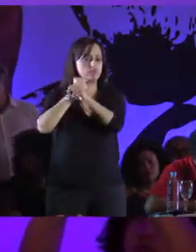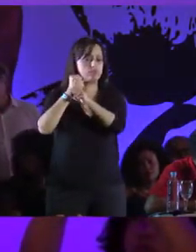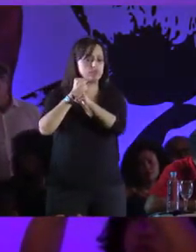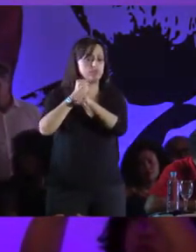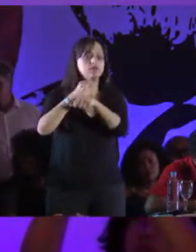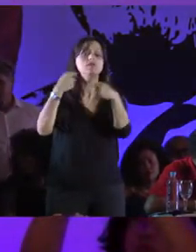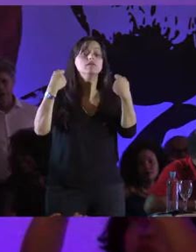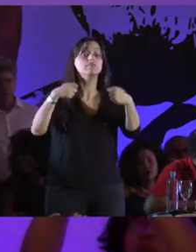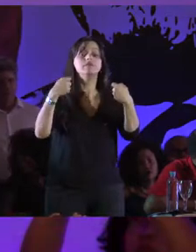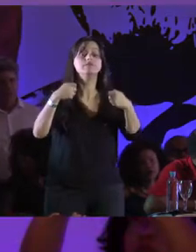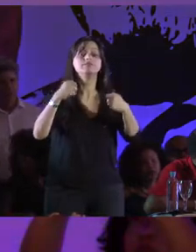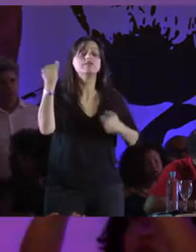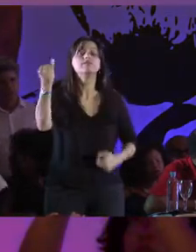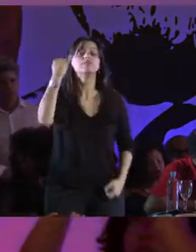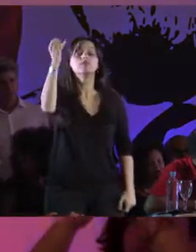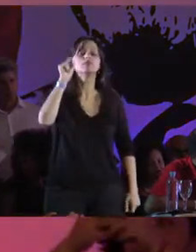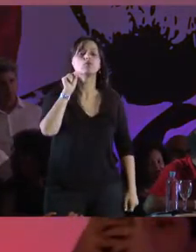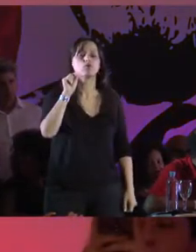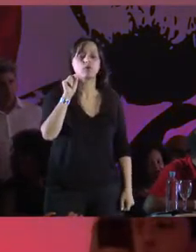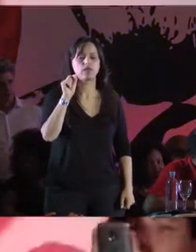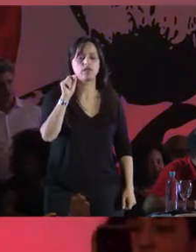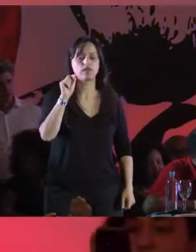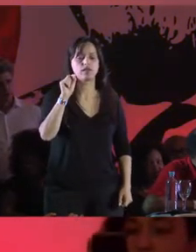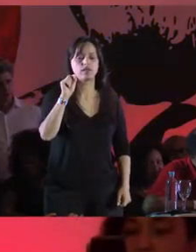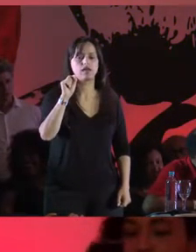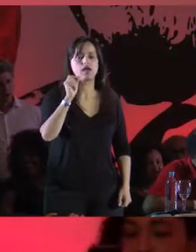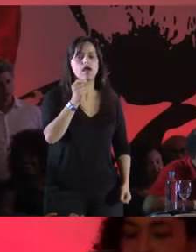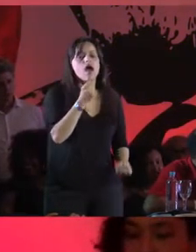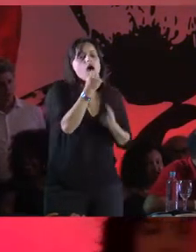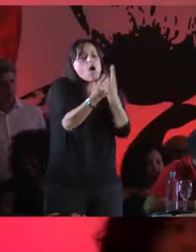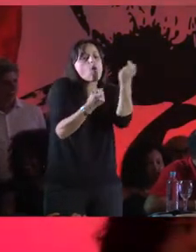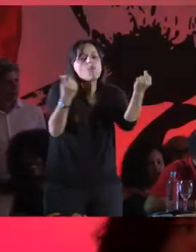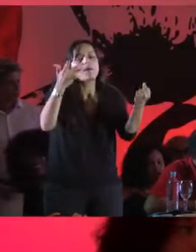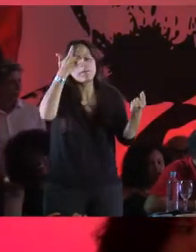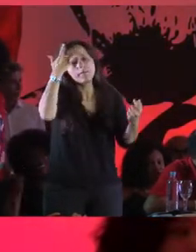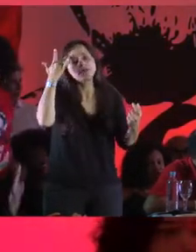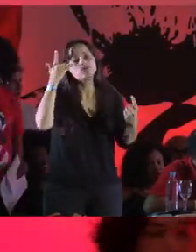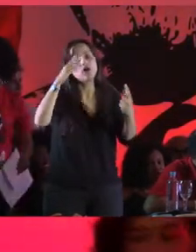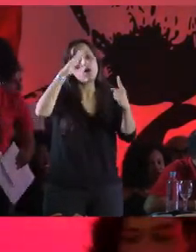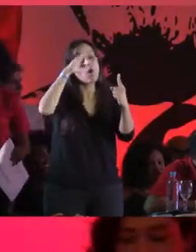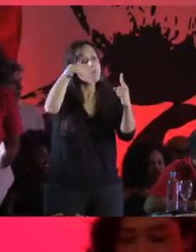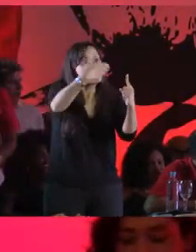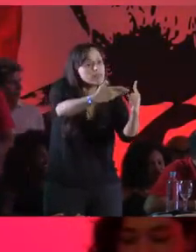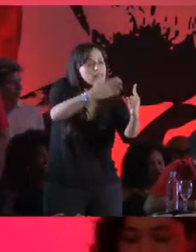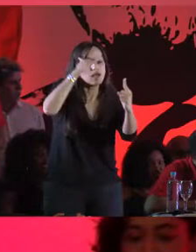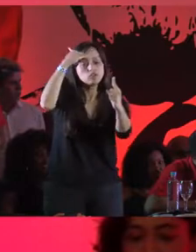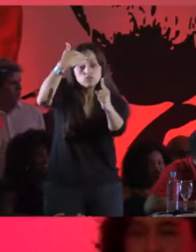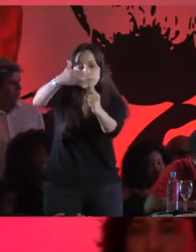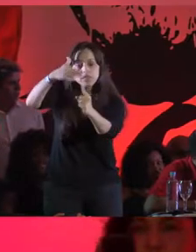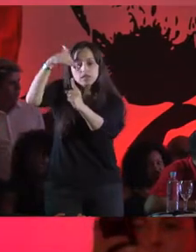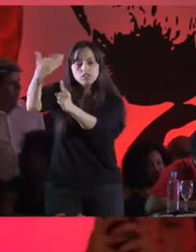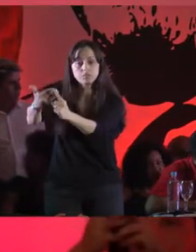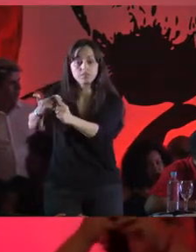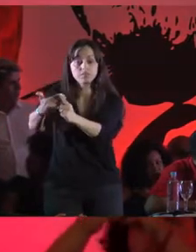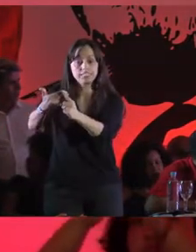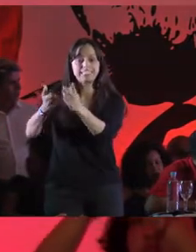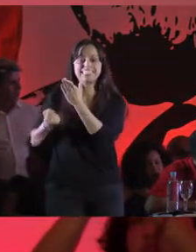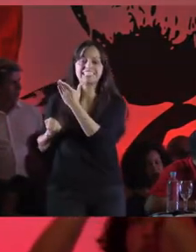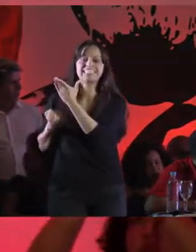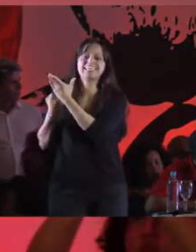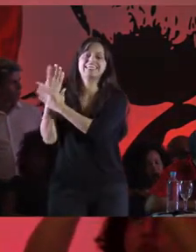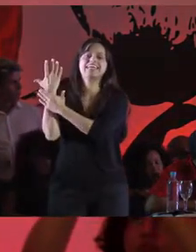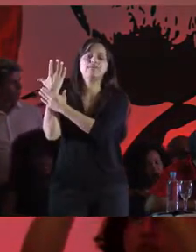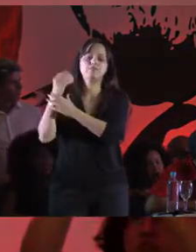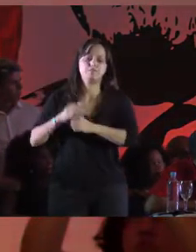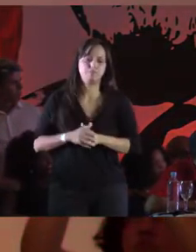homenagear algumas pessoas que foram a razão da existência desse partido e